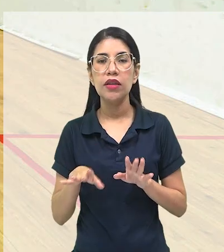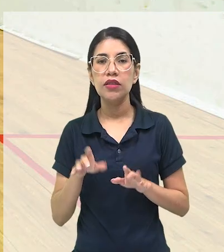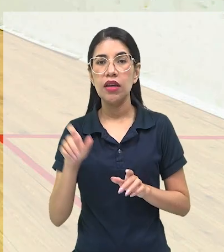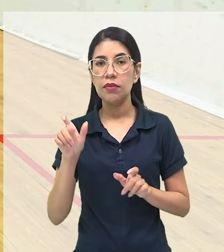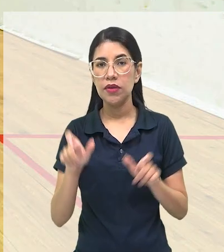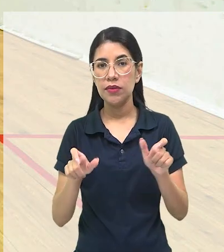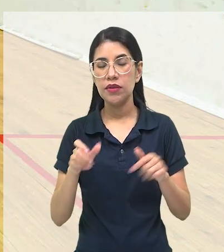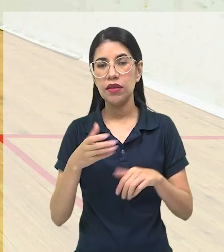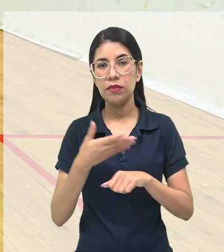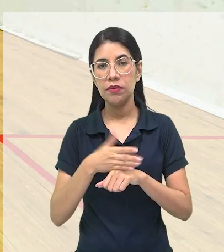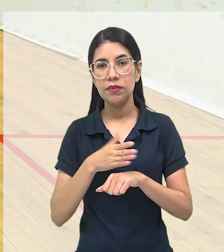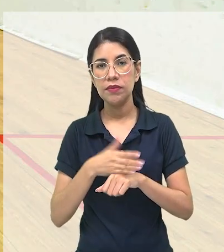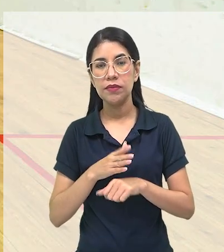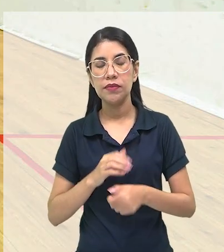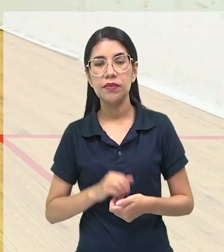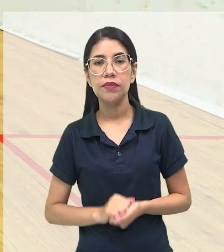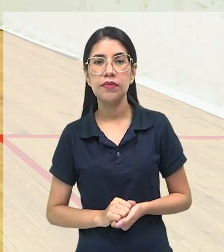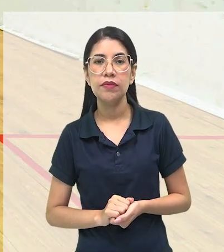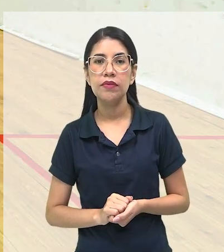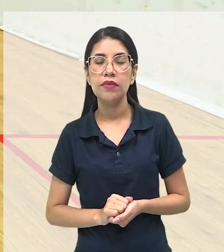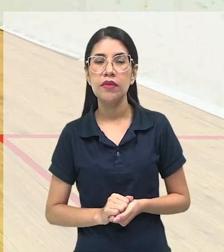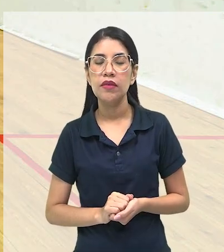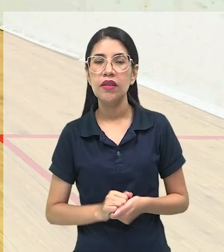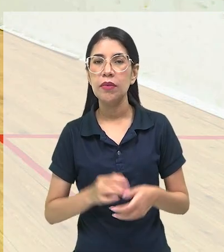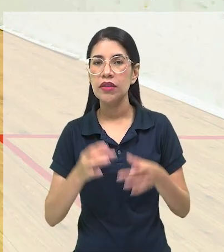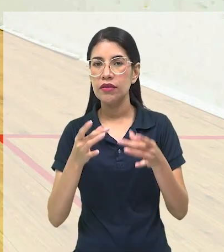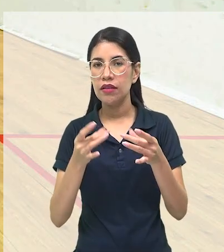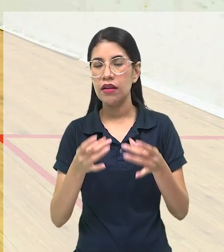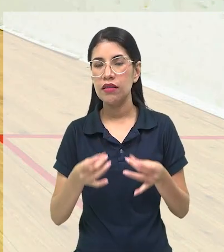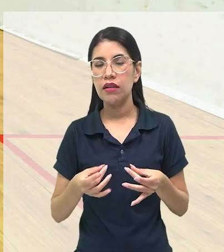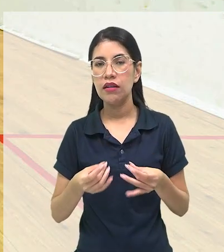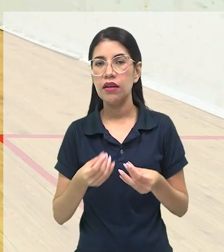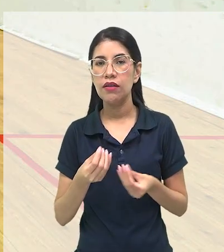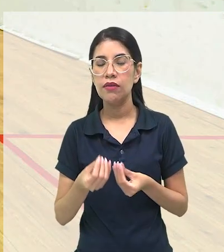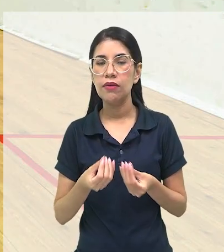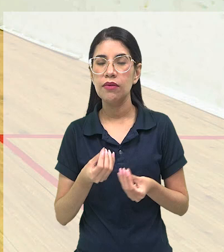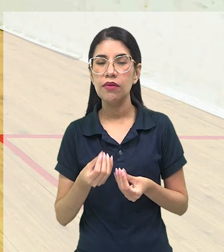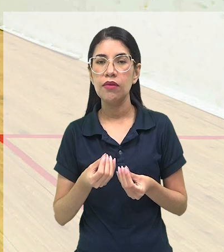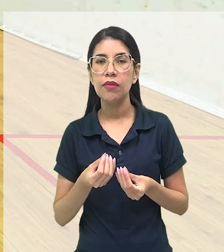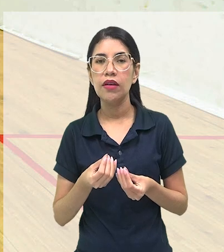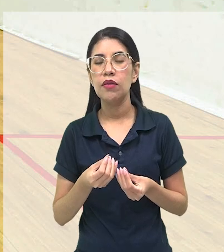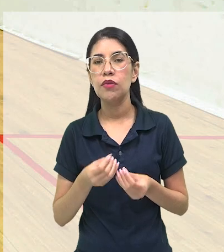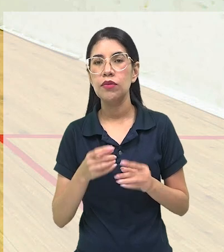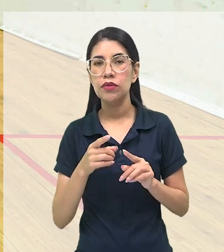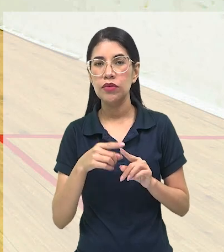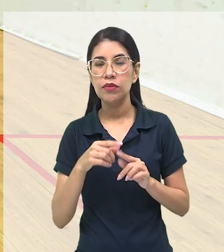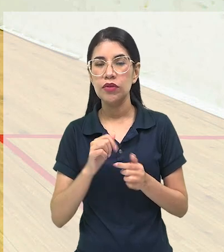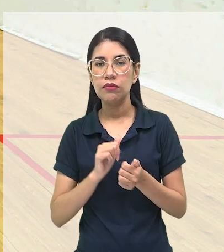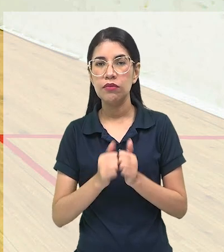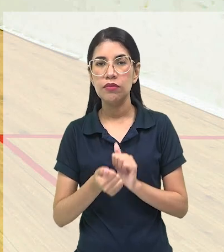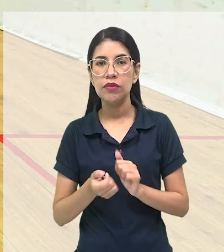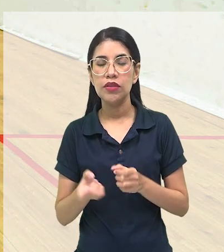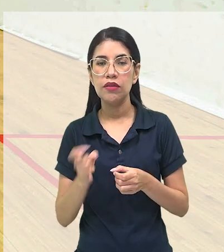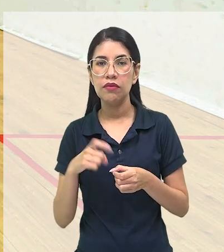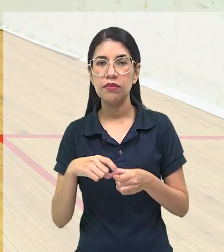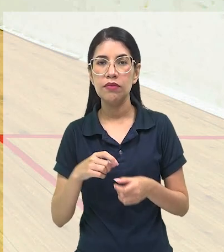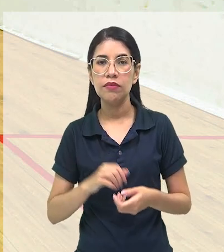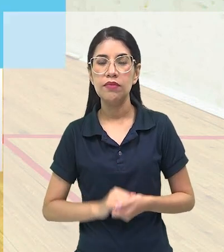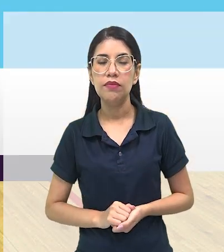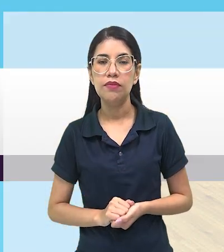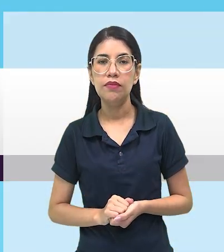promotores do evento. Para a gente conversar um pouco mais sobre o Squash, a gente vai voltar lá para a nossa sala de aula. Vamos